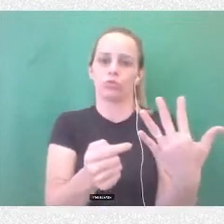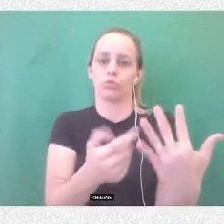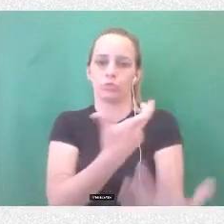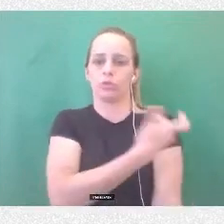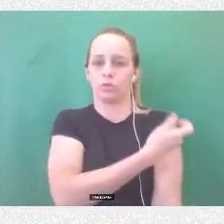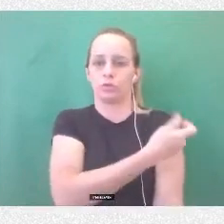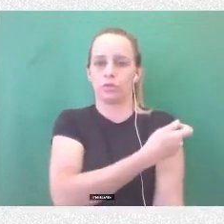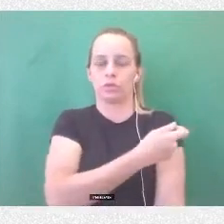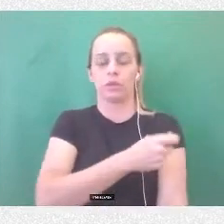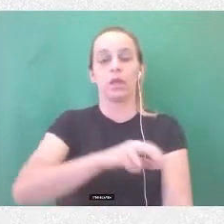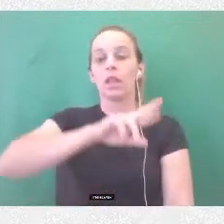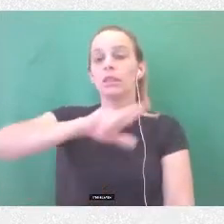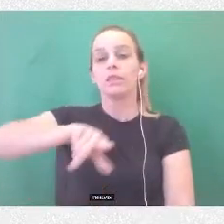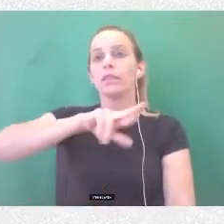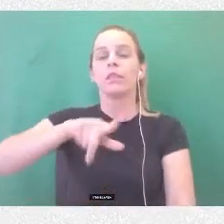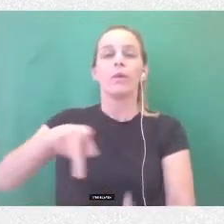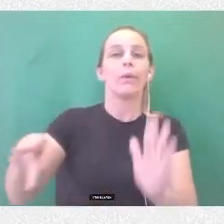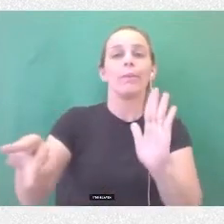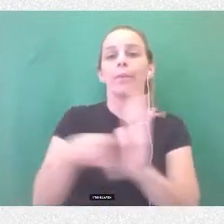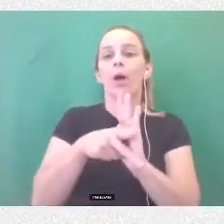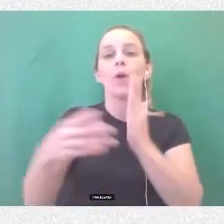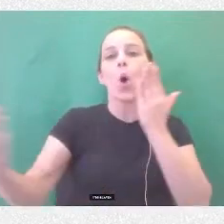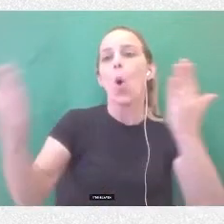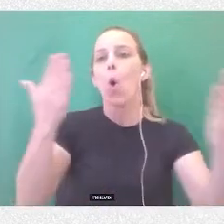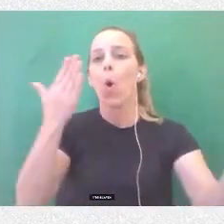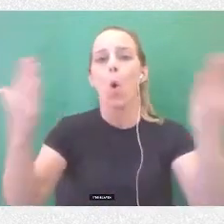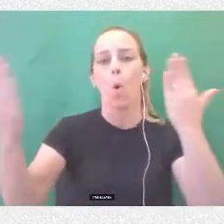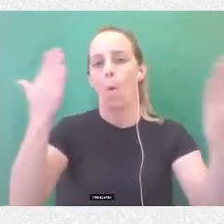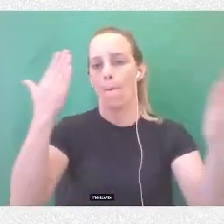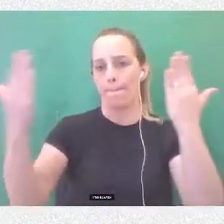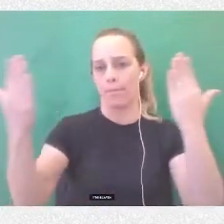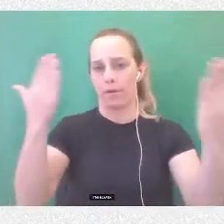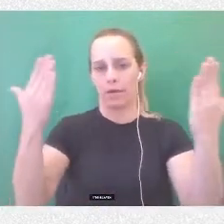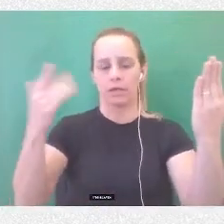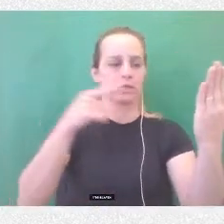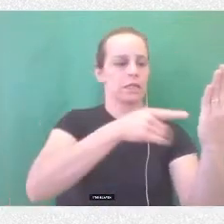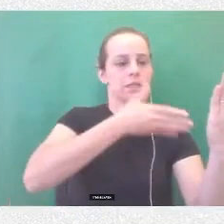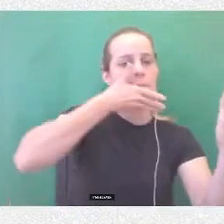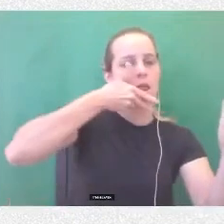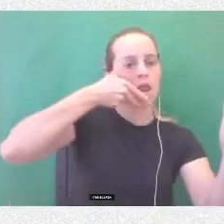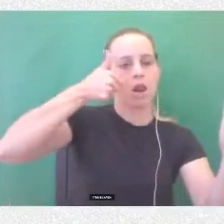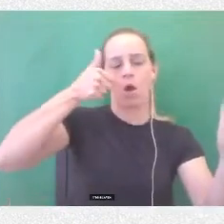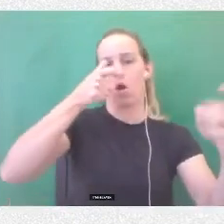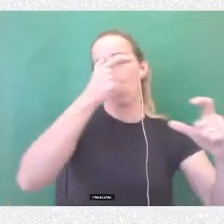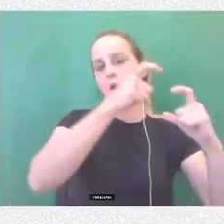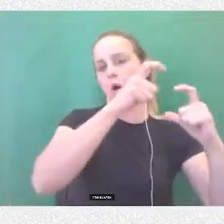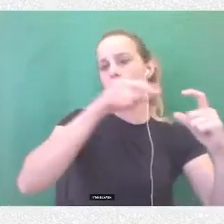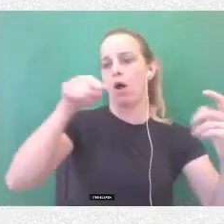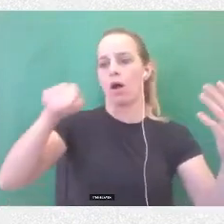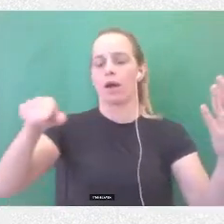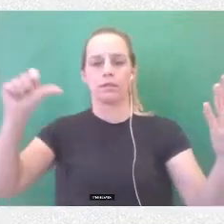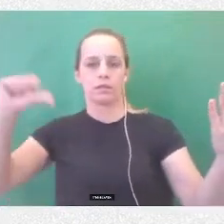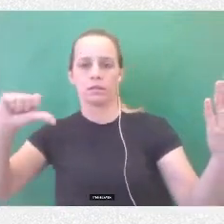estudo fazer uma comparação direta da efetividade da Pfizer, da vacina da Pfizer